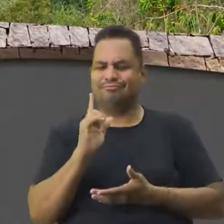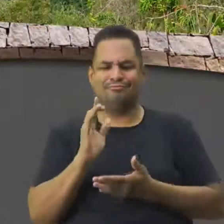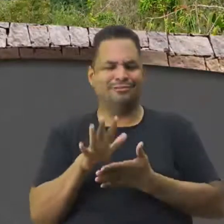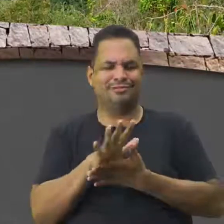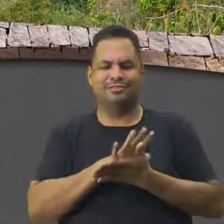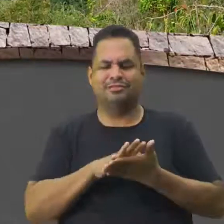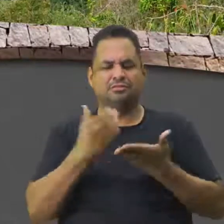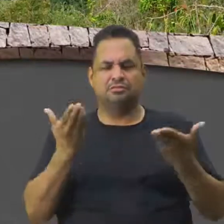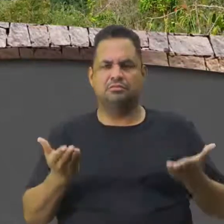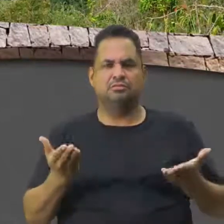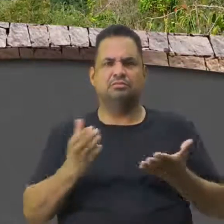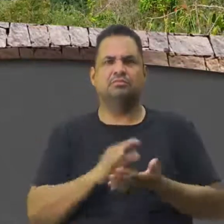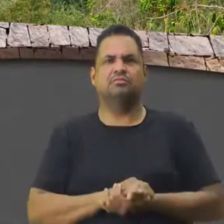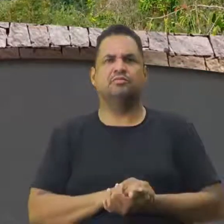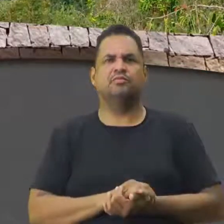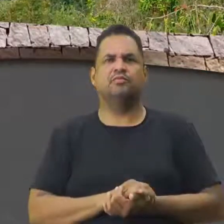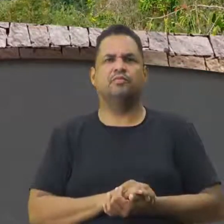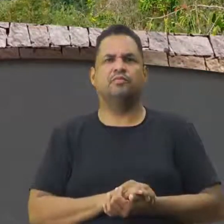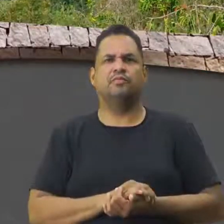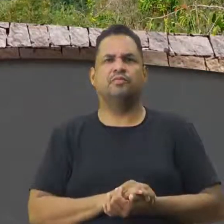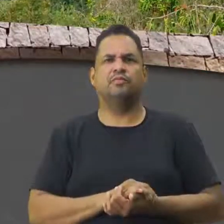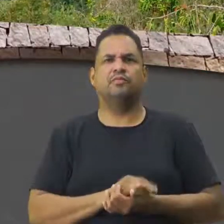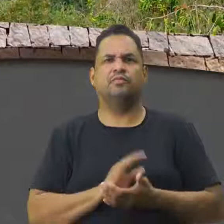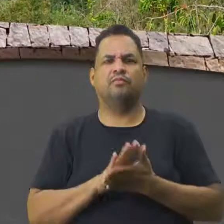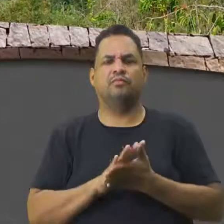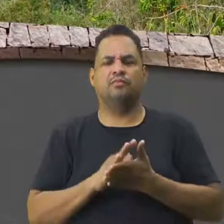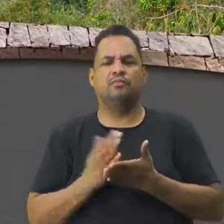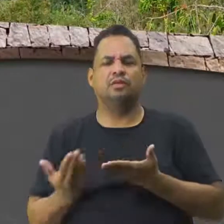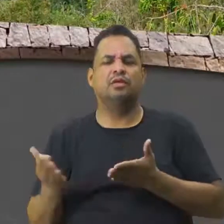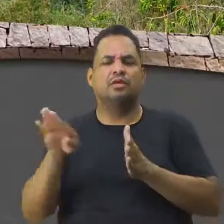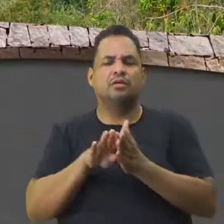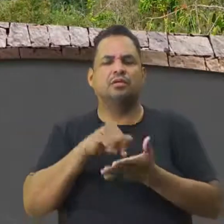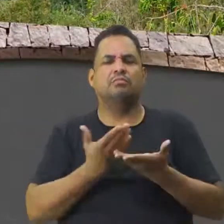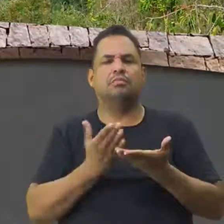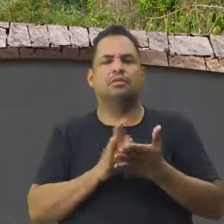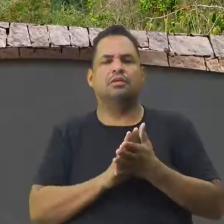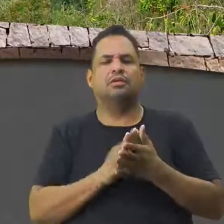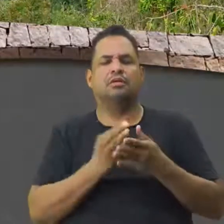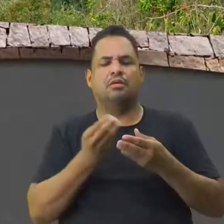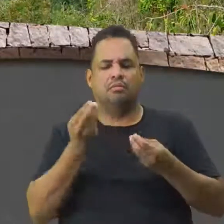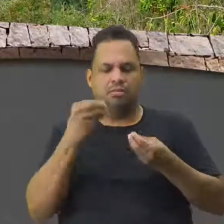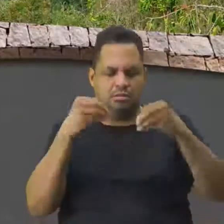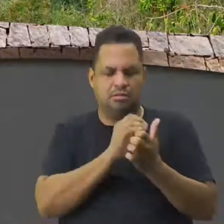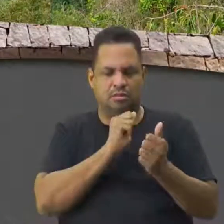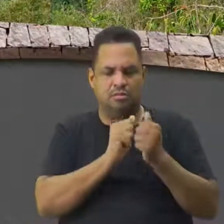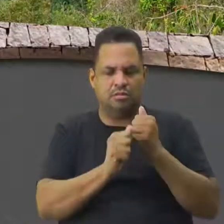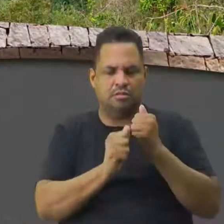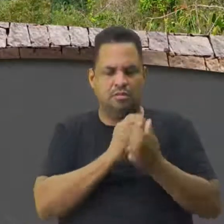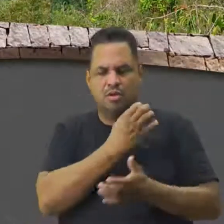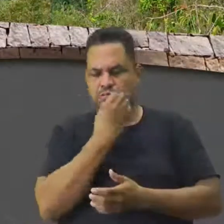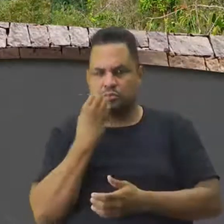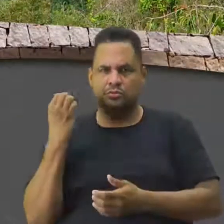detalhe, vieram para cá para plantar arroz, milho,